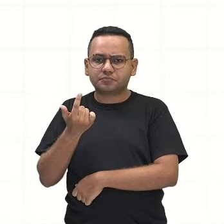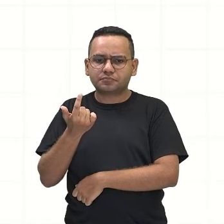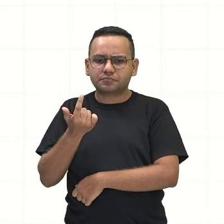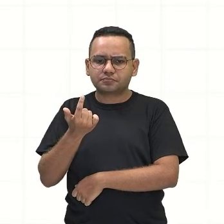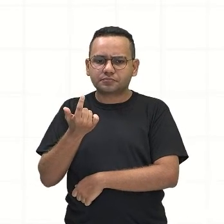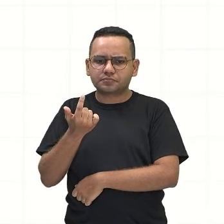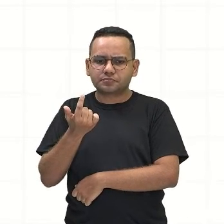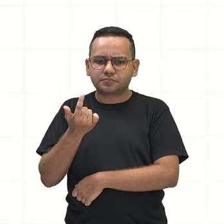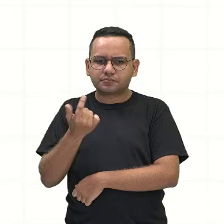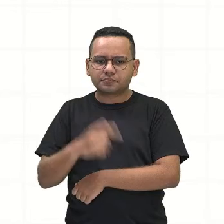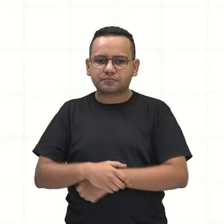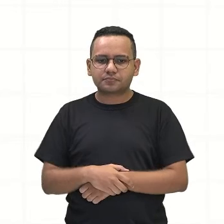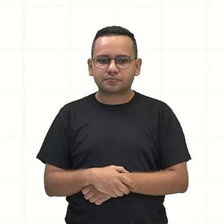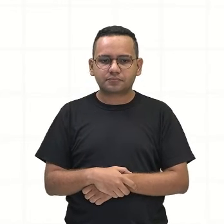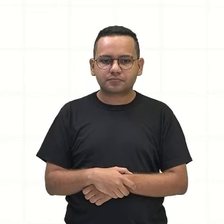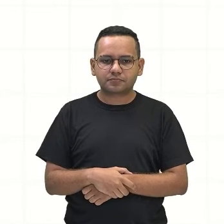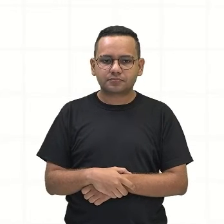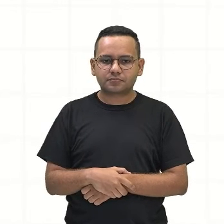dividido